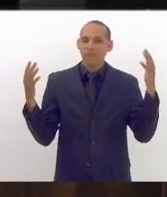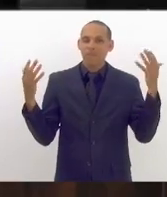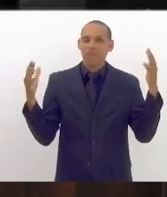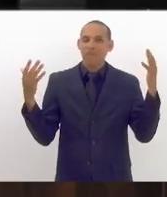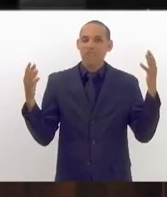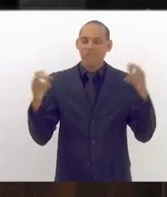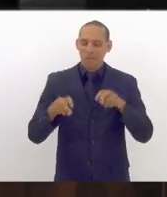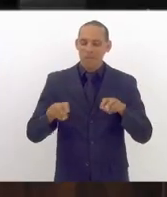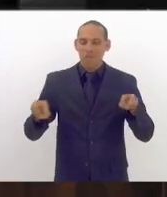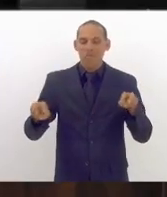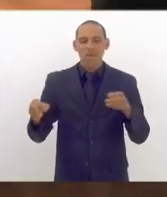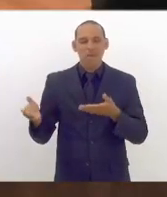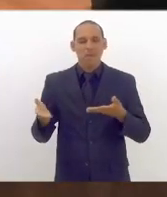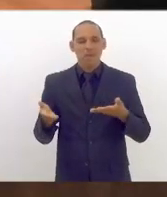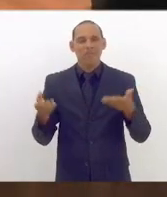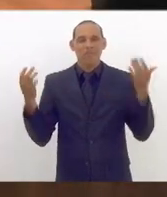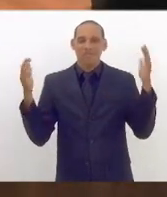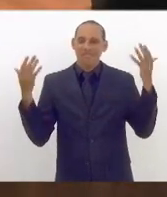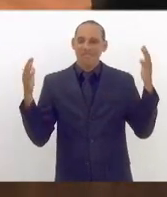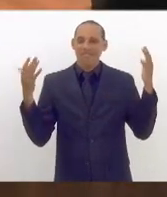para estar conosco aqui a mesa